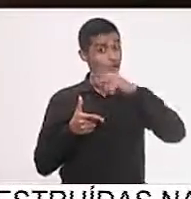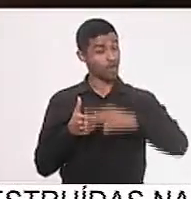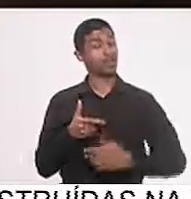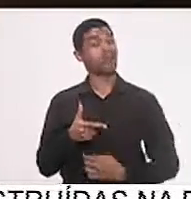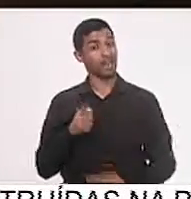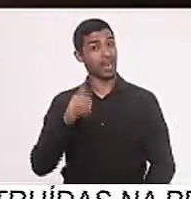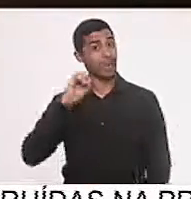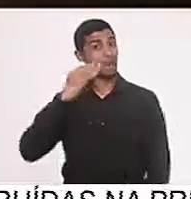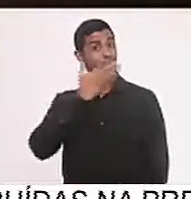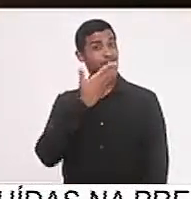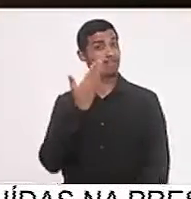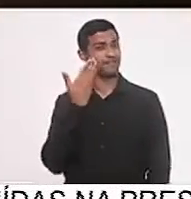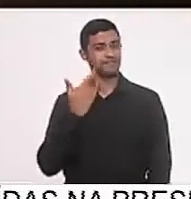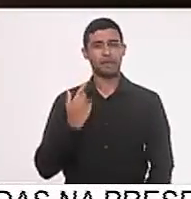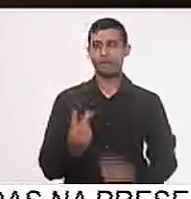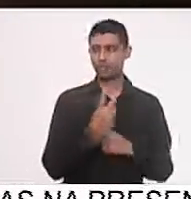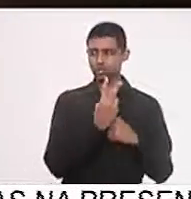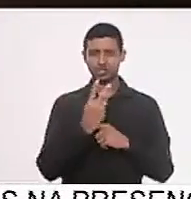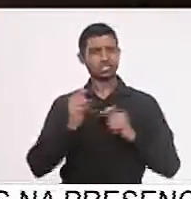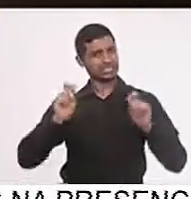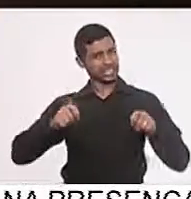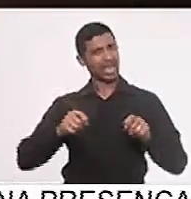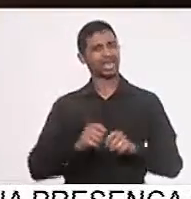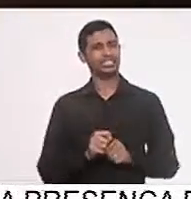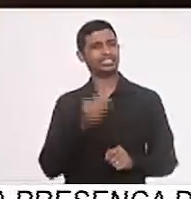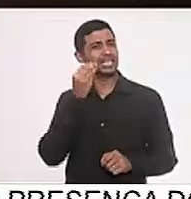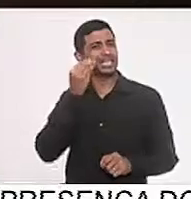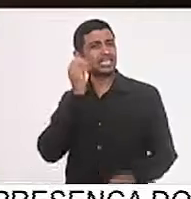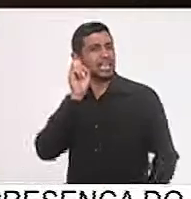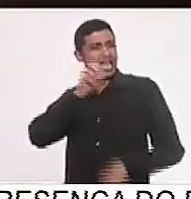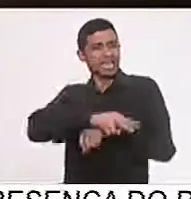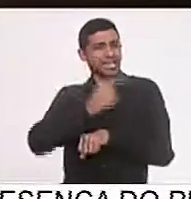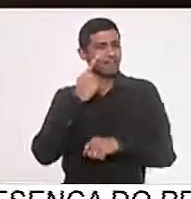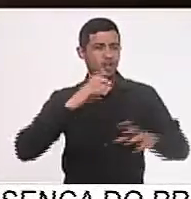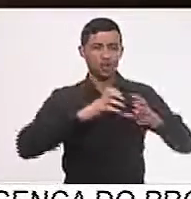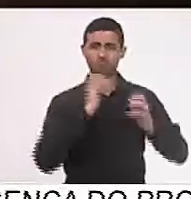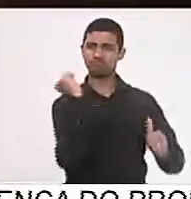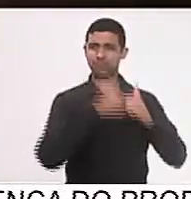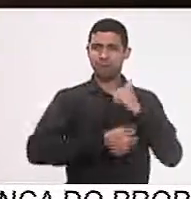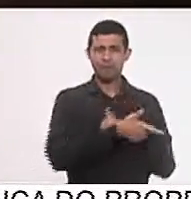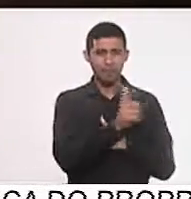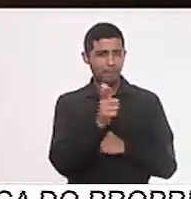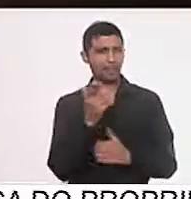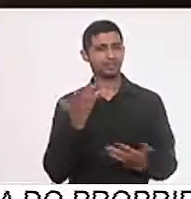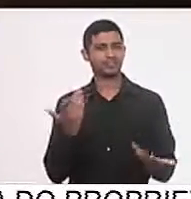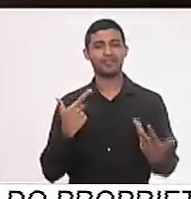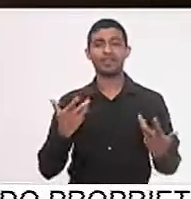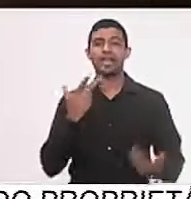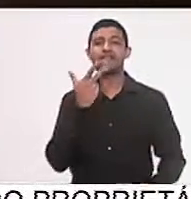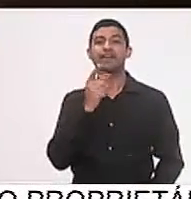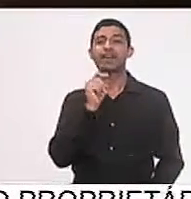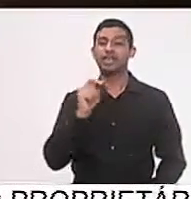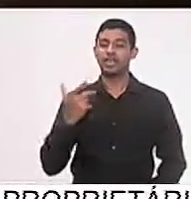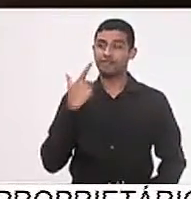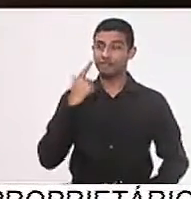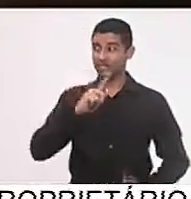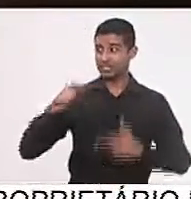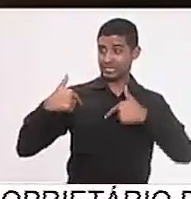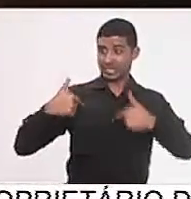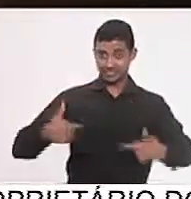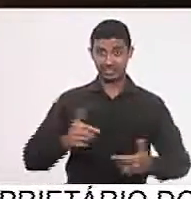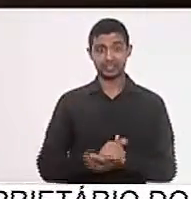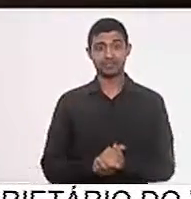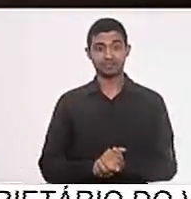oportunidade, para sua autodefesa, para ingressar no tiro esportivo. Então, quero dizer que iniciativas como essa